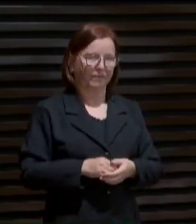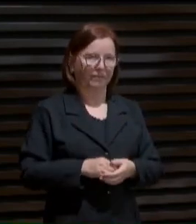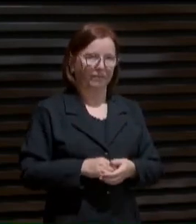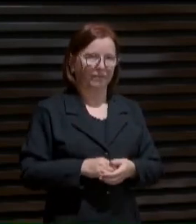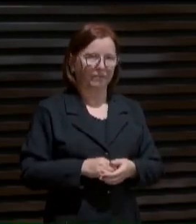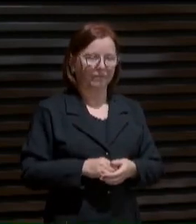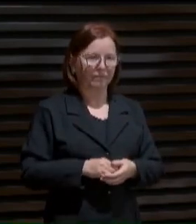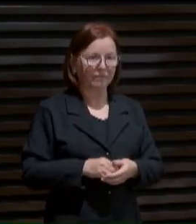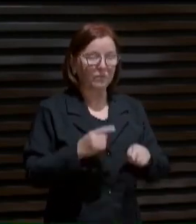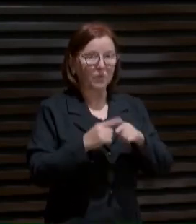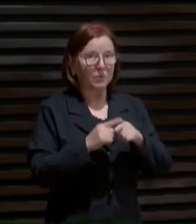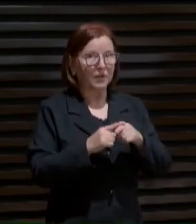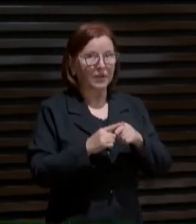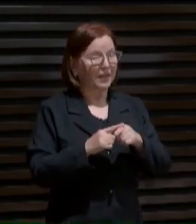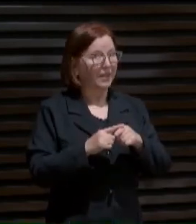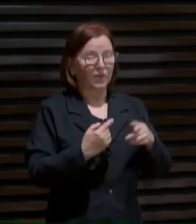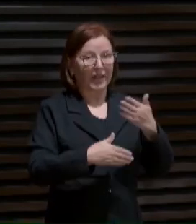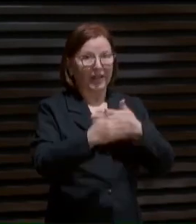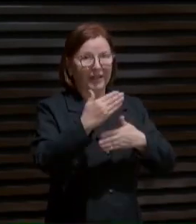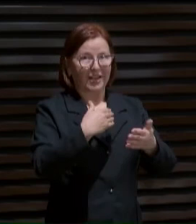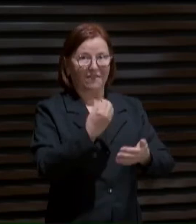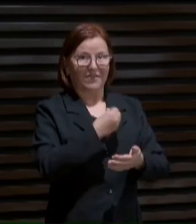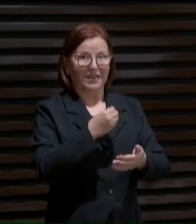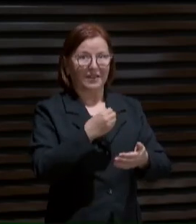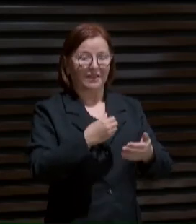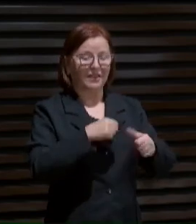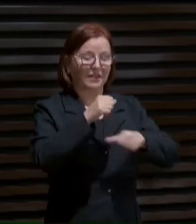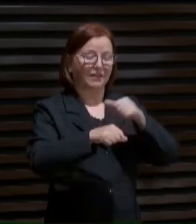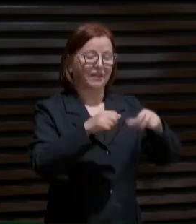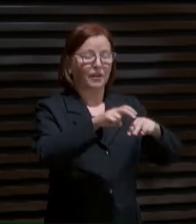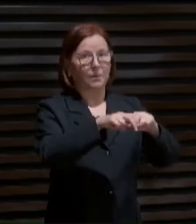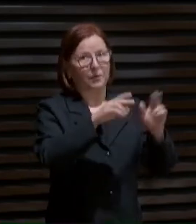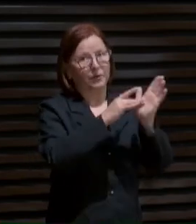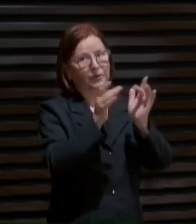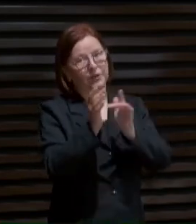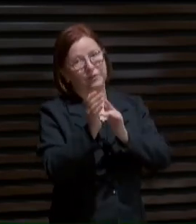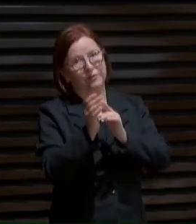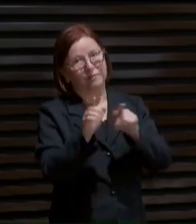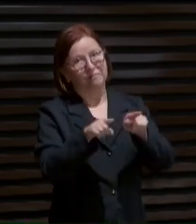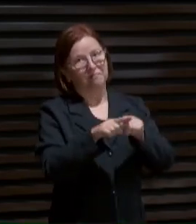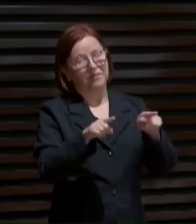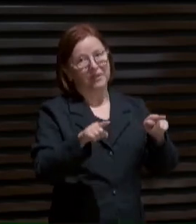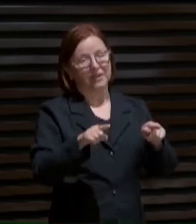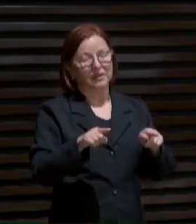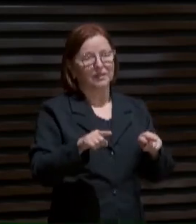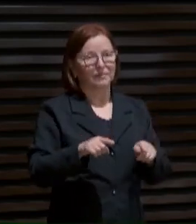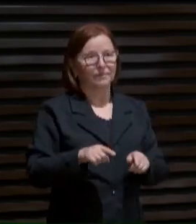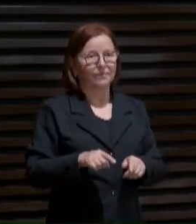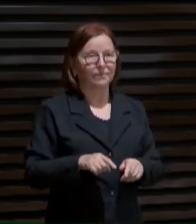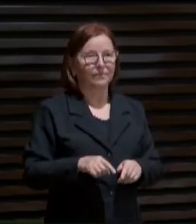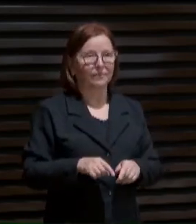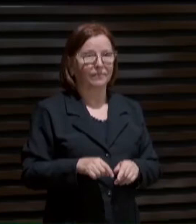Jesus não está baseado em aparência não está baseado interesse Mais uma Vida que de fato adora o senhor eu gostaria